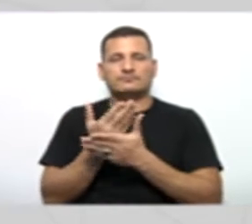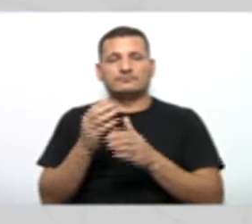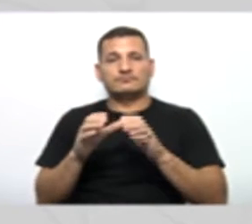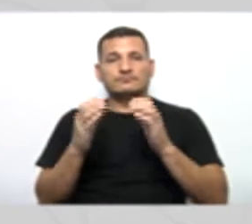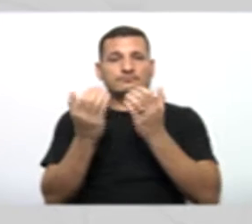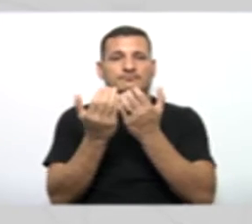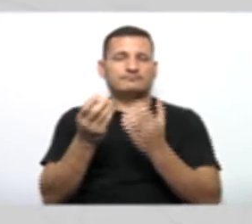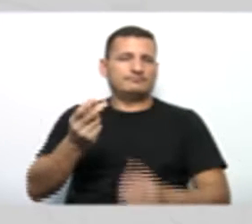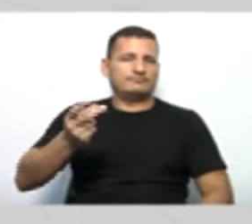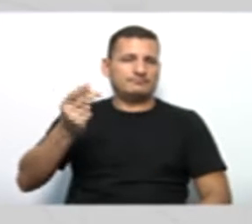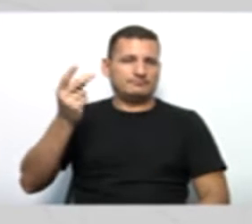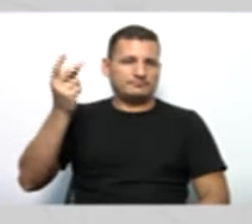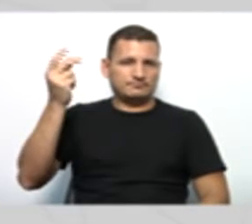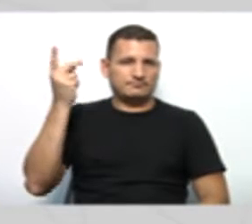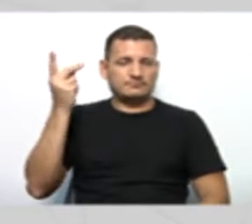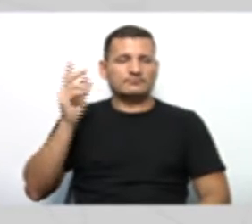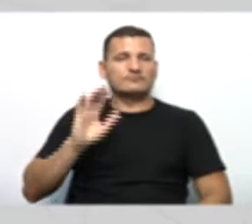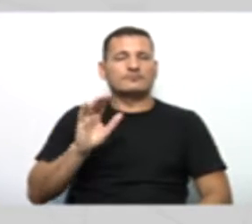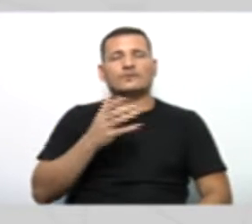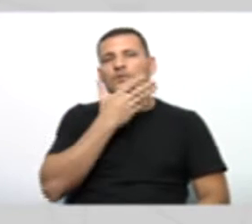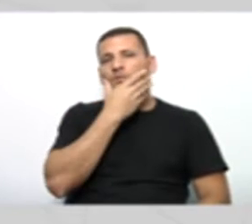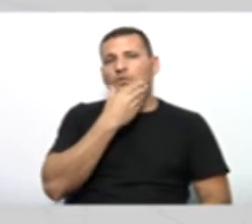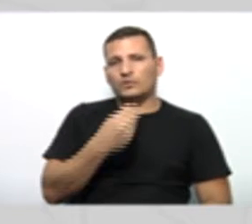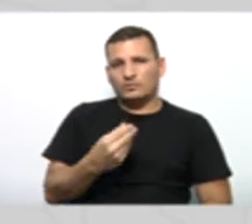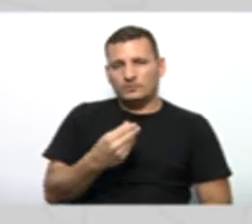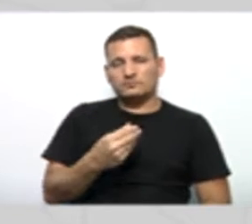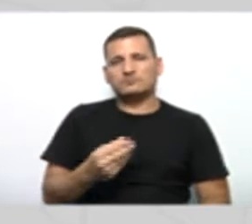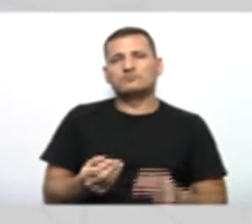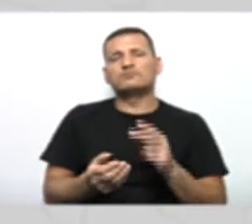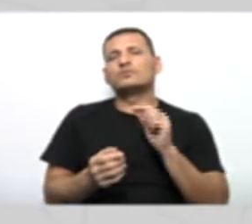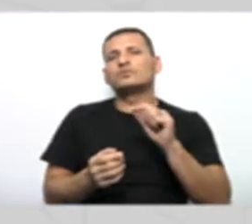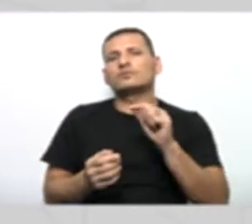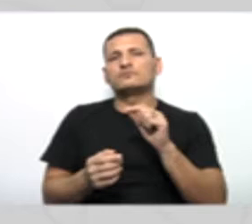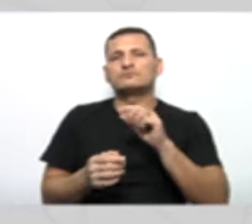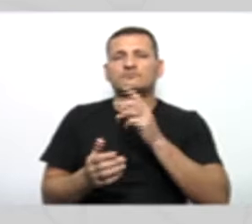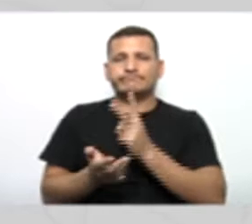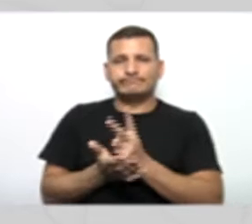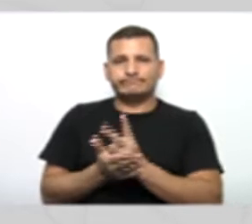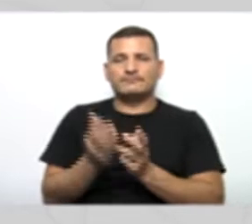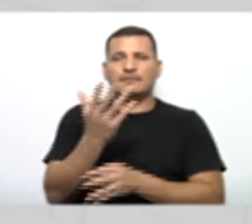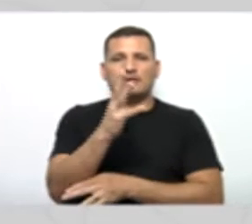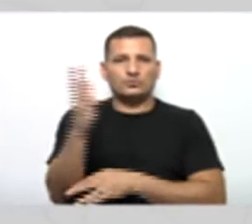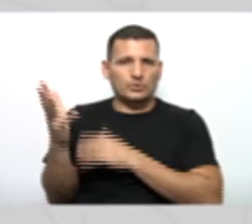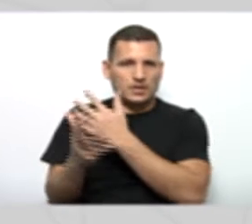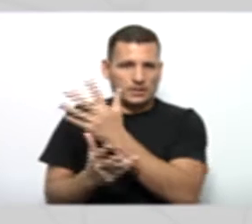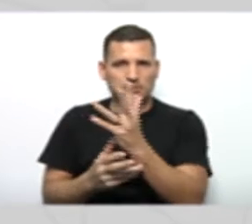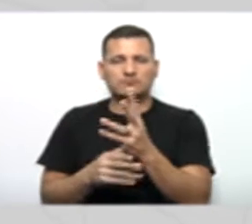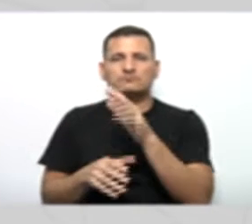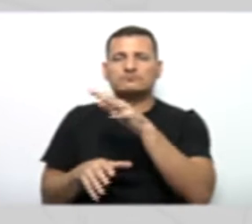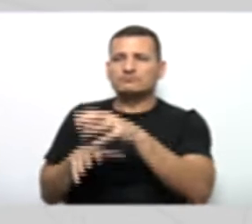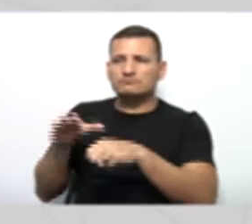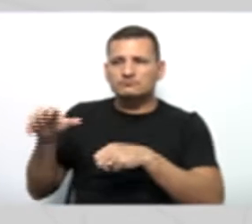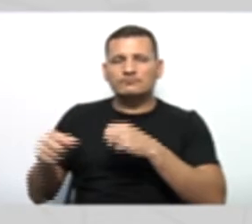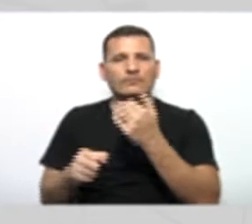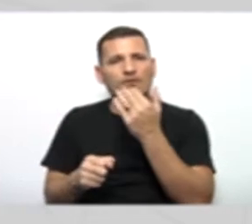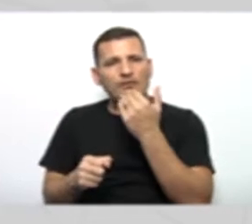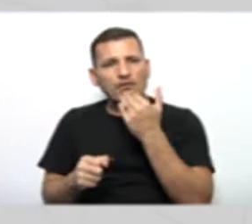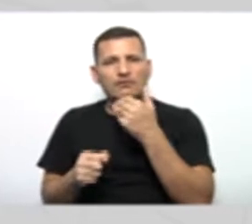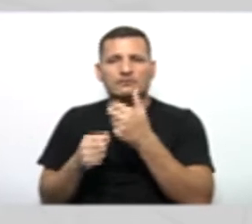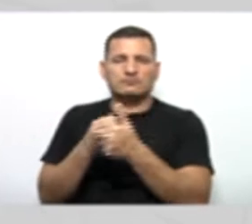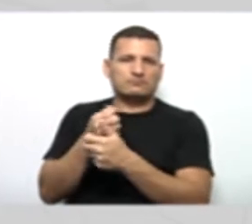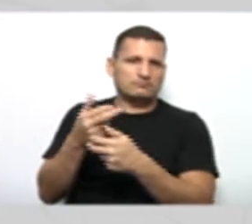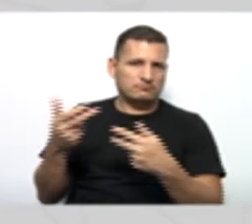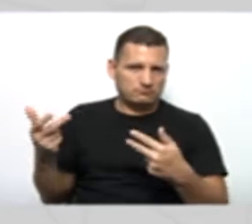antigas, os homens recorriam somente à natureza para retirar os seus alimentos, para retirar o que